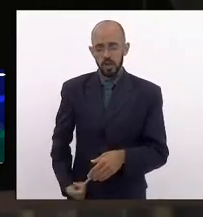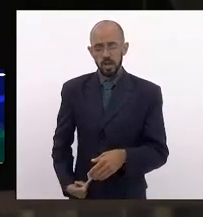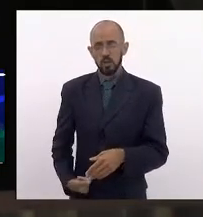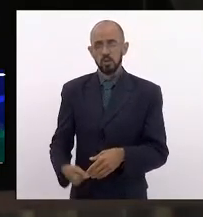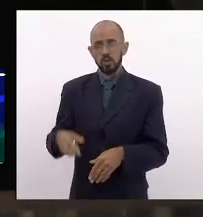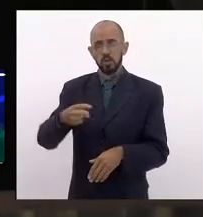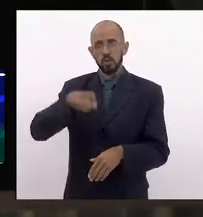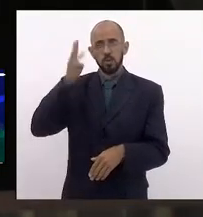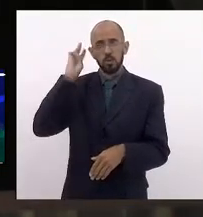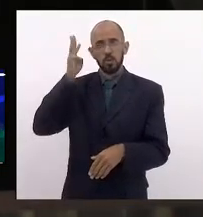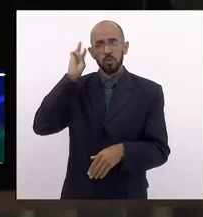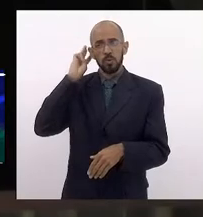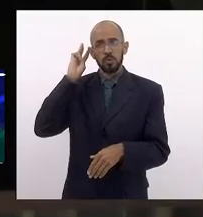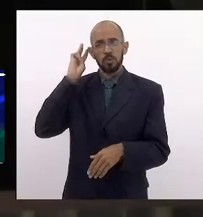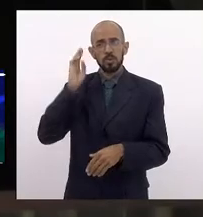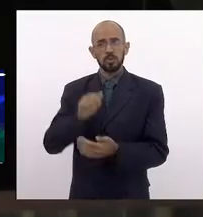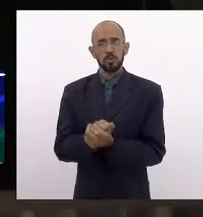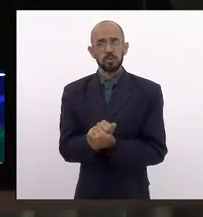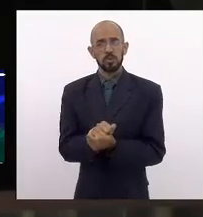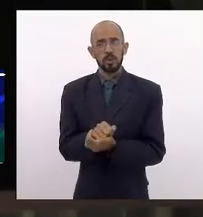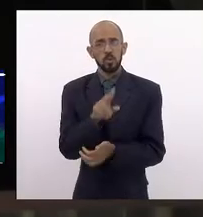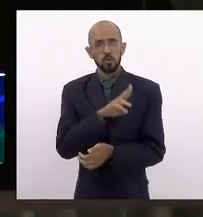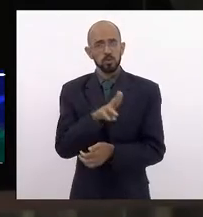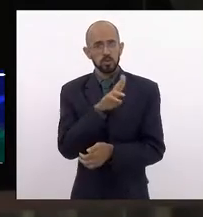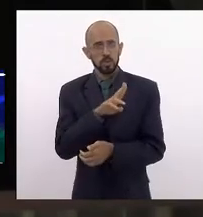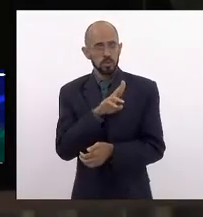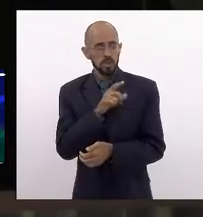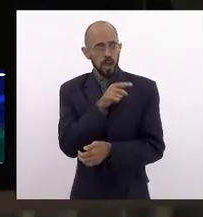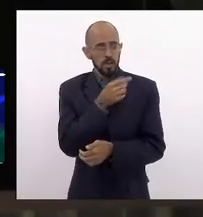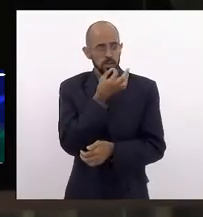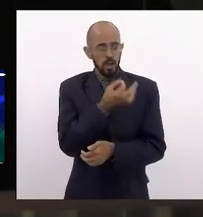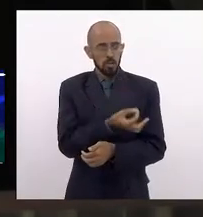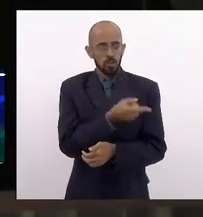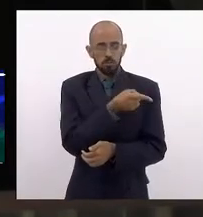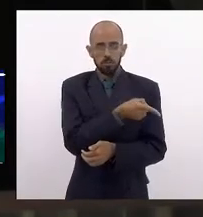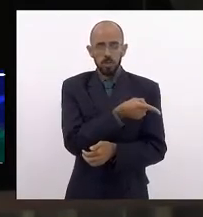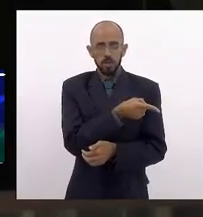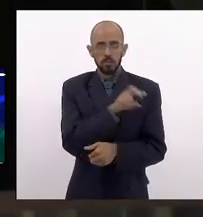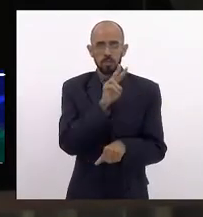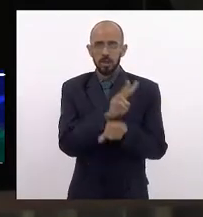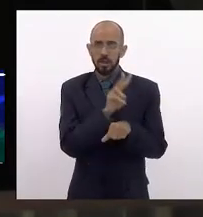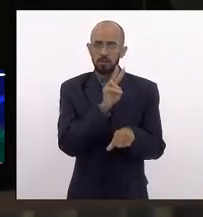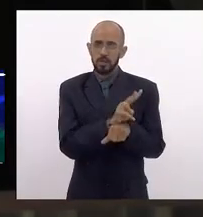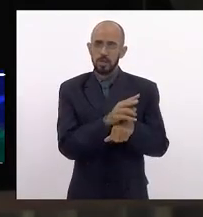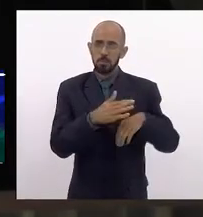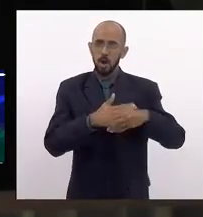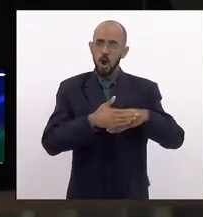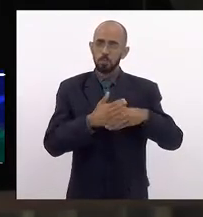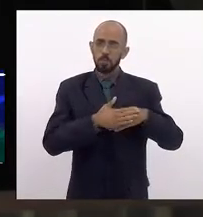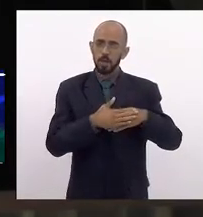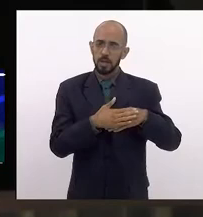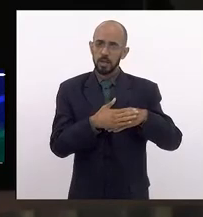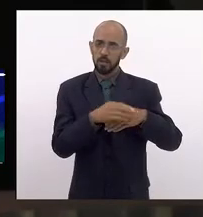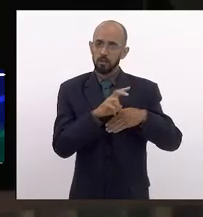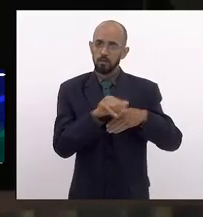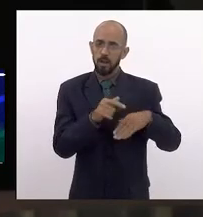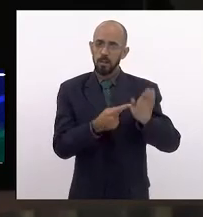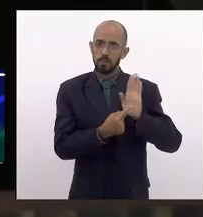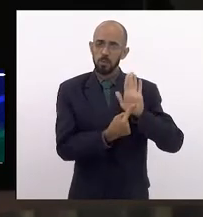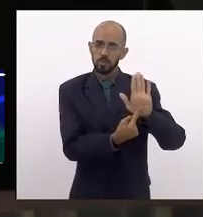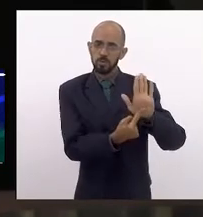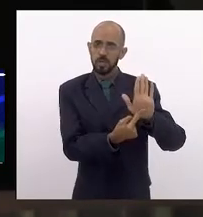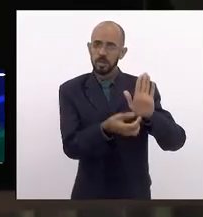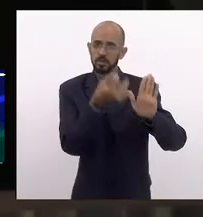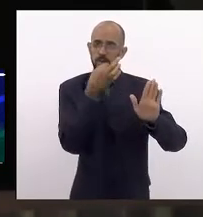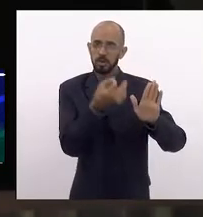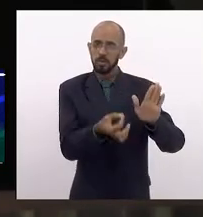Wilson Y utilizar a esse argumento em sua defesa apresentar a esse argumento